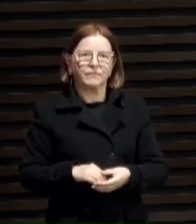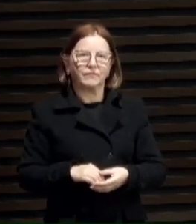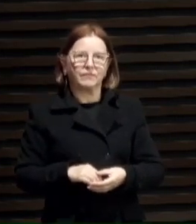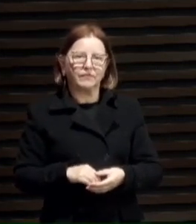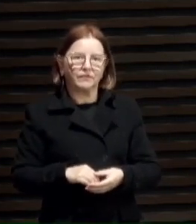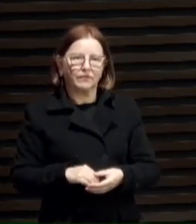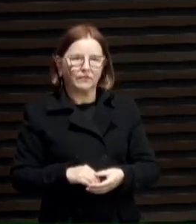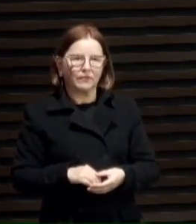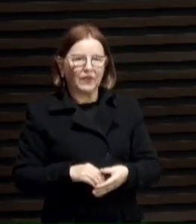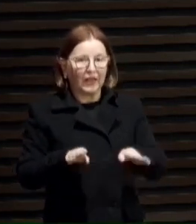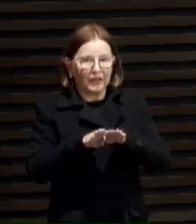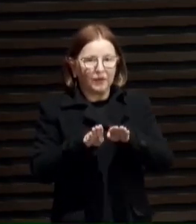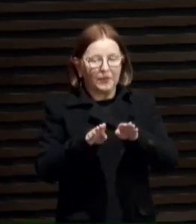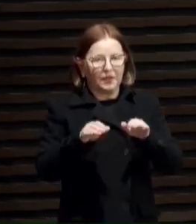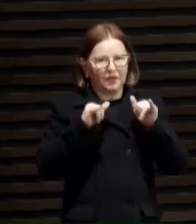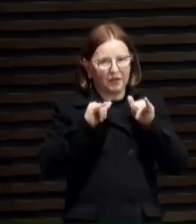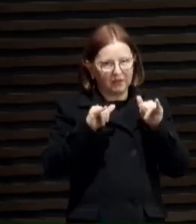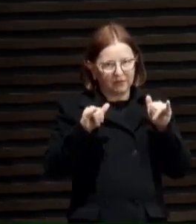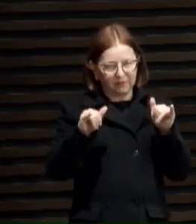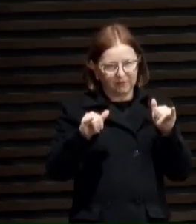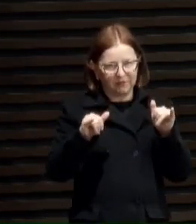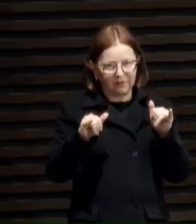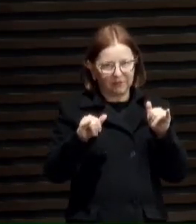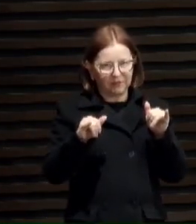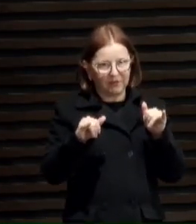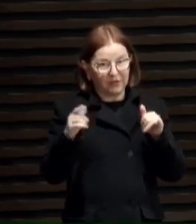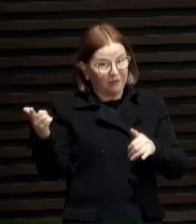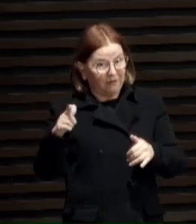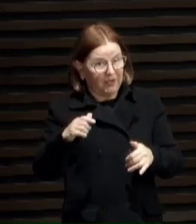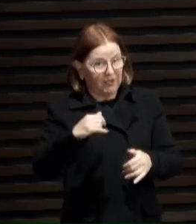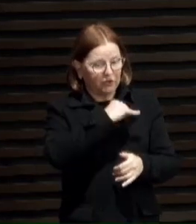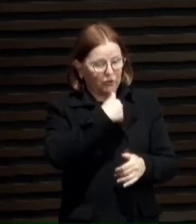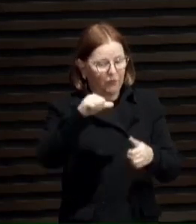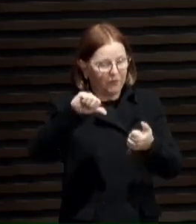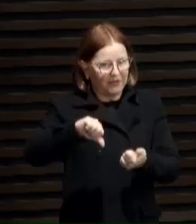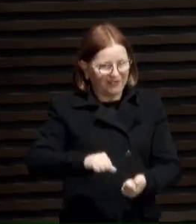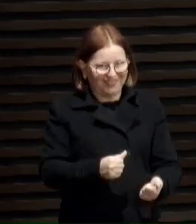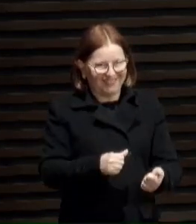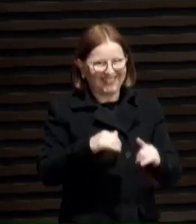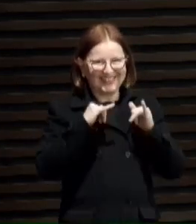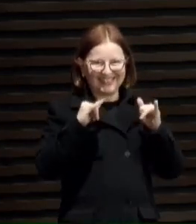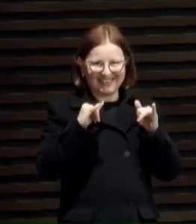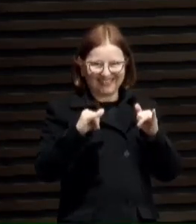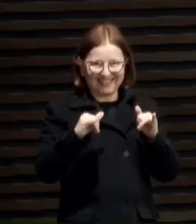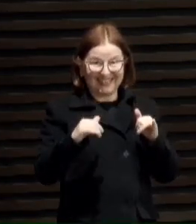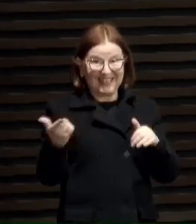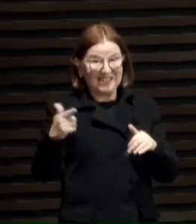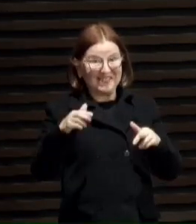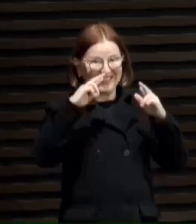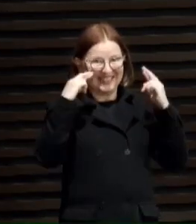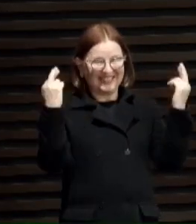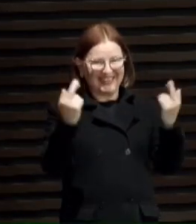anunciou 2 mensageiros. Primeiro, João Batista, que veio anunciar a vinda do reino por meio